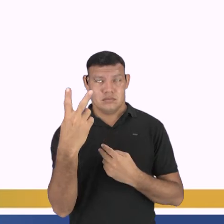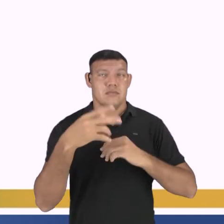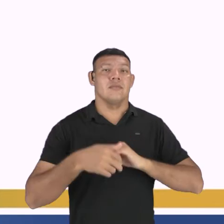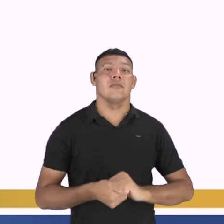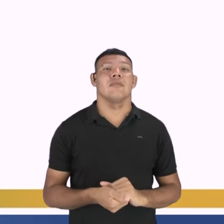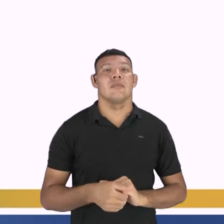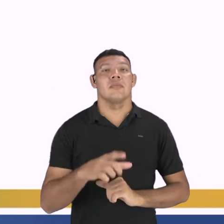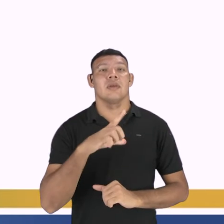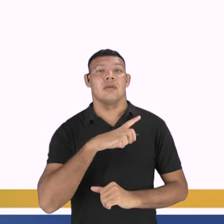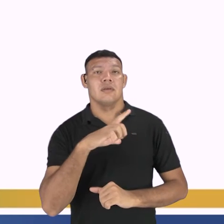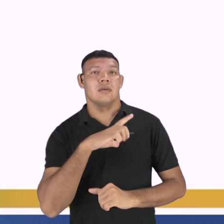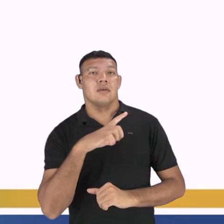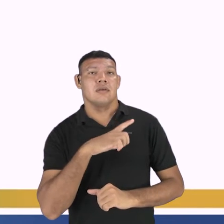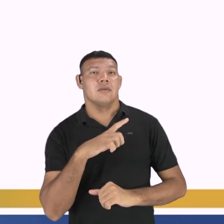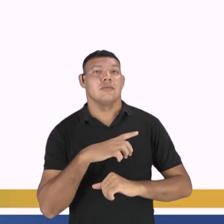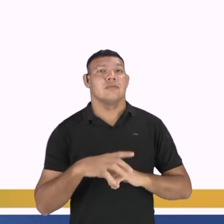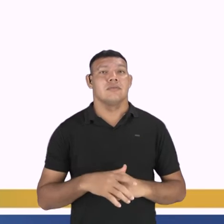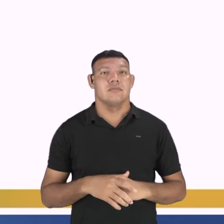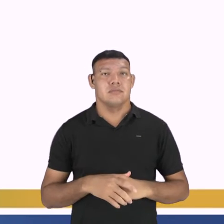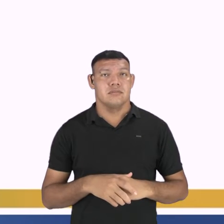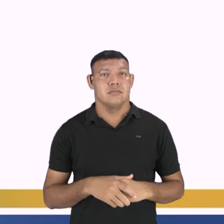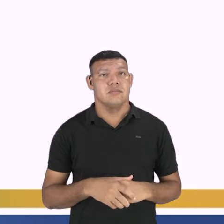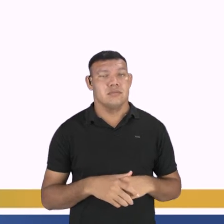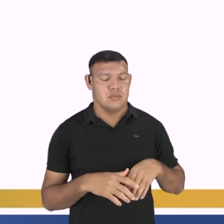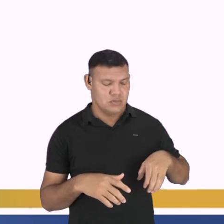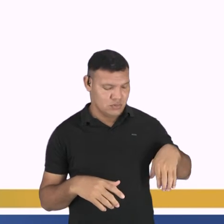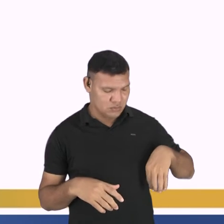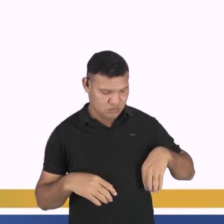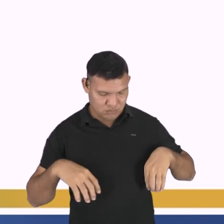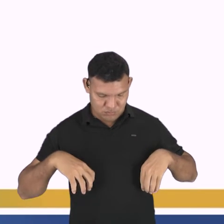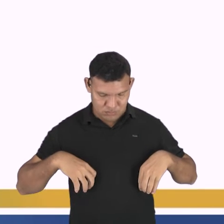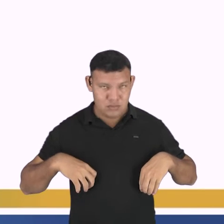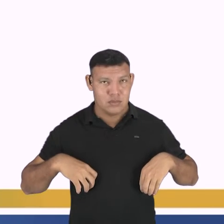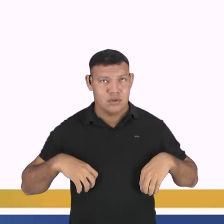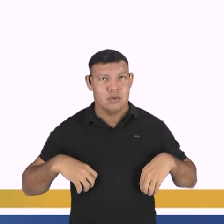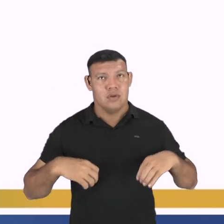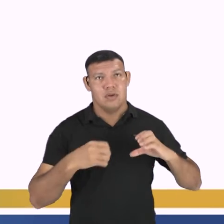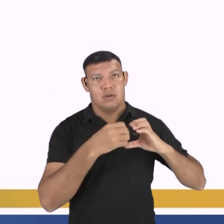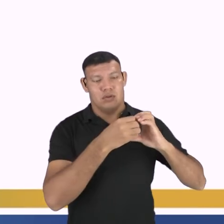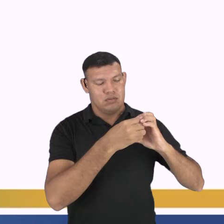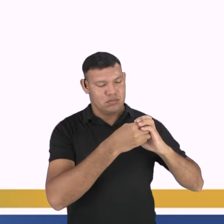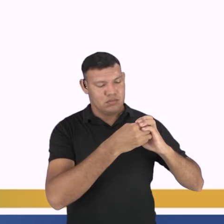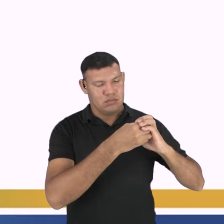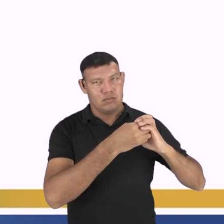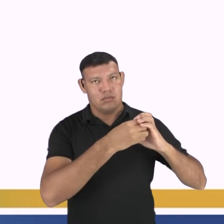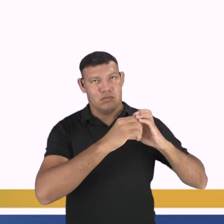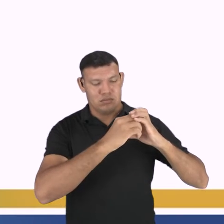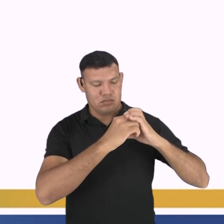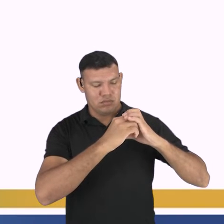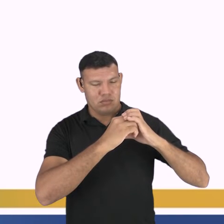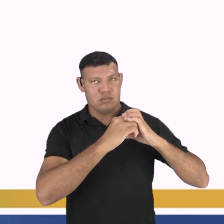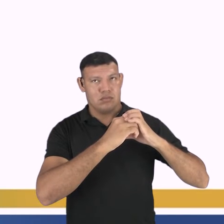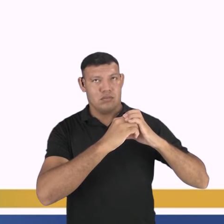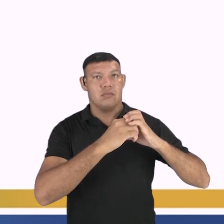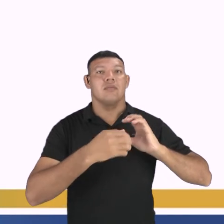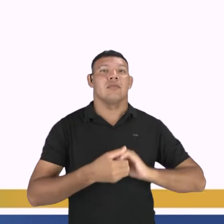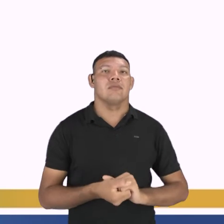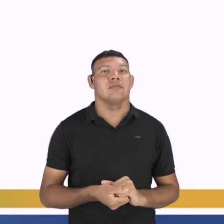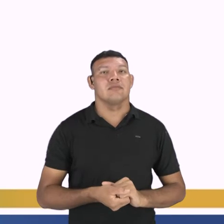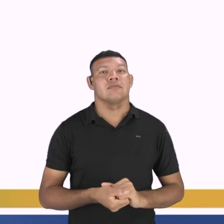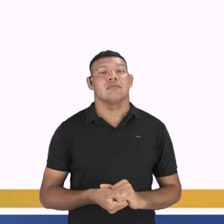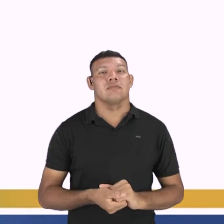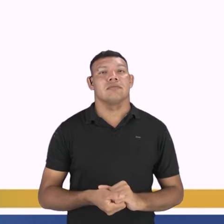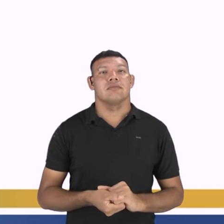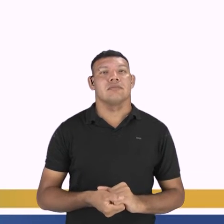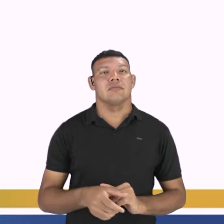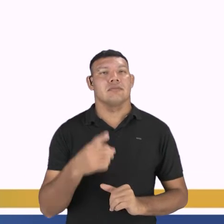a quais apresentam extremidades que atravessam a parede do útero e outra que se abre próximo ao ovário, e tem prolongamentos que